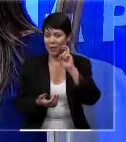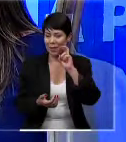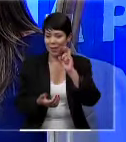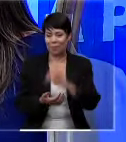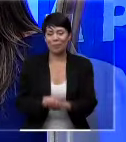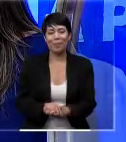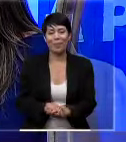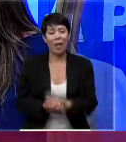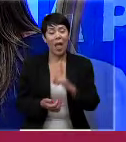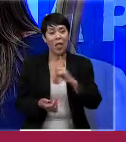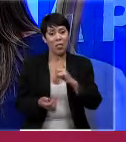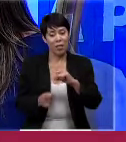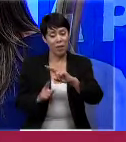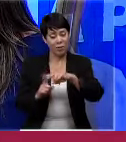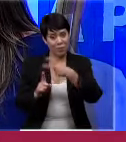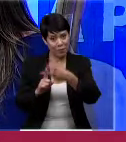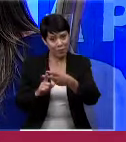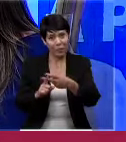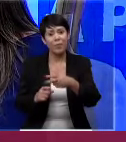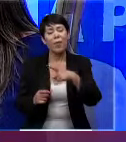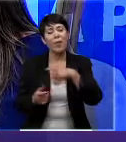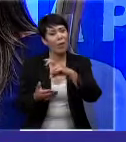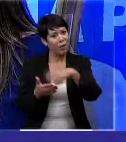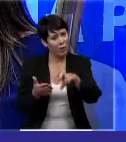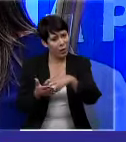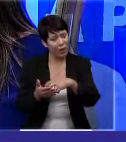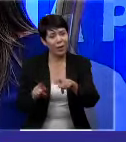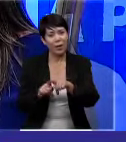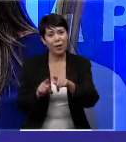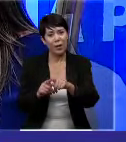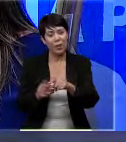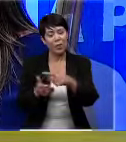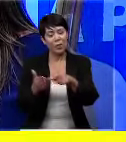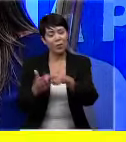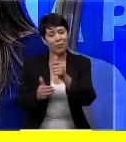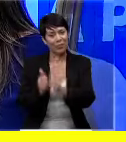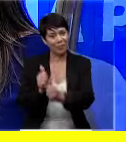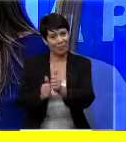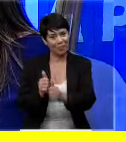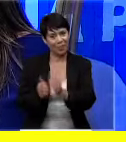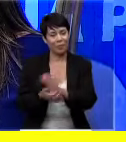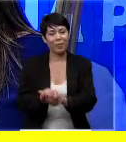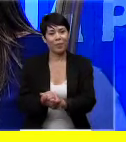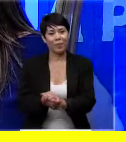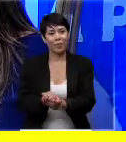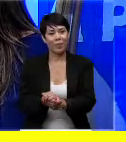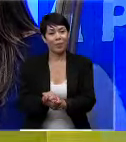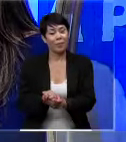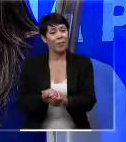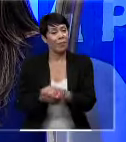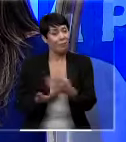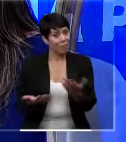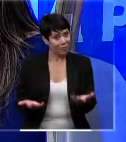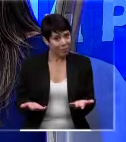quinta-feira. Tem Dupla Cena, tem Quina e Time Mania. Lembrando que